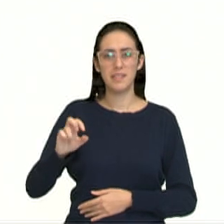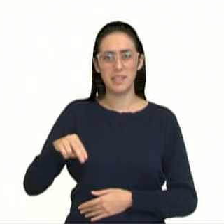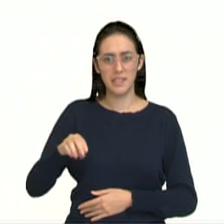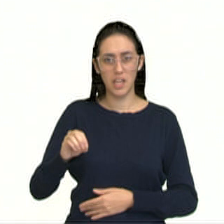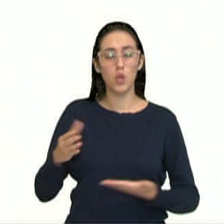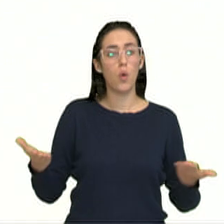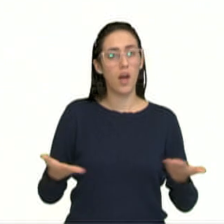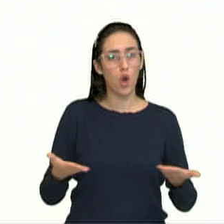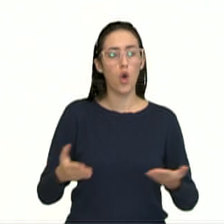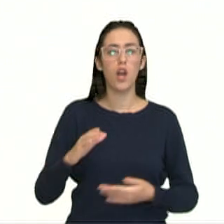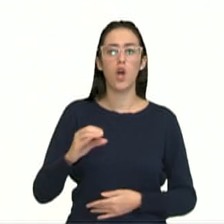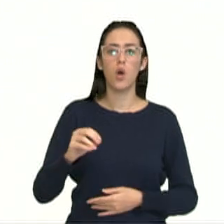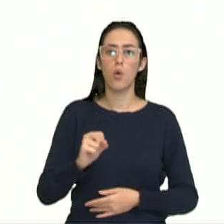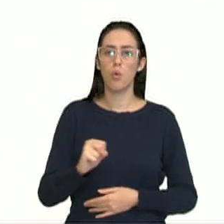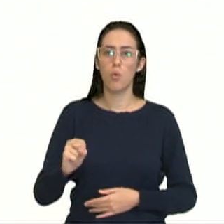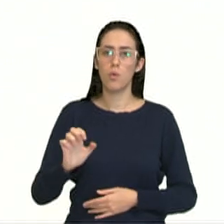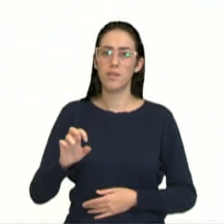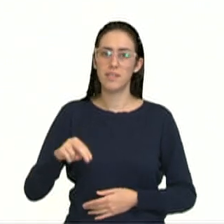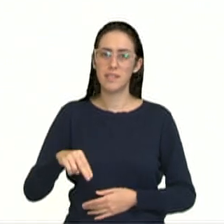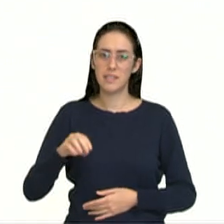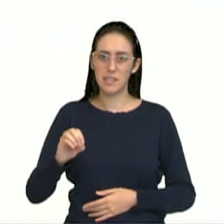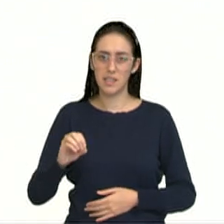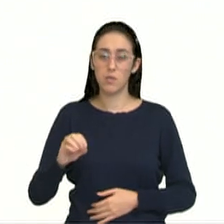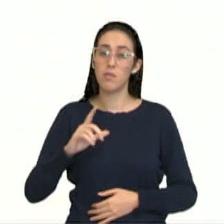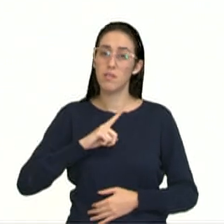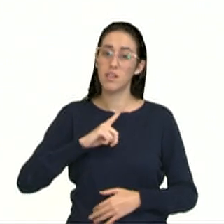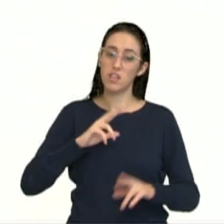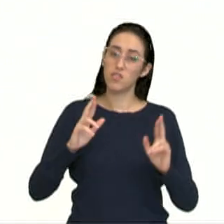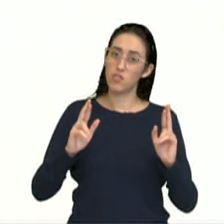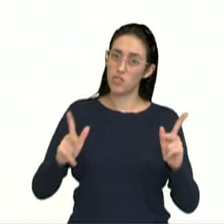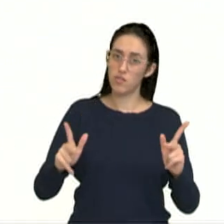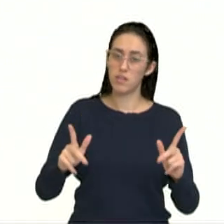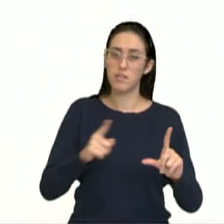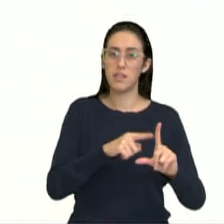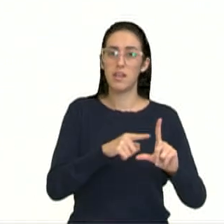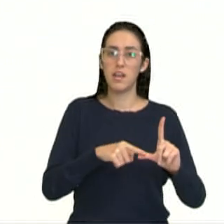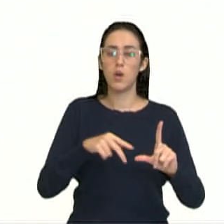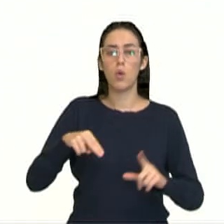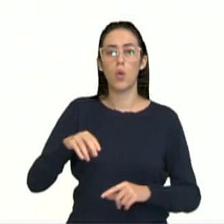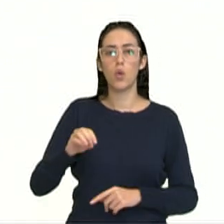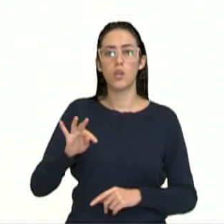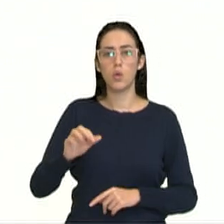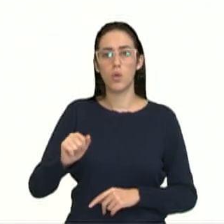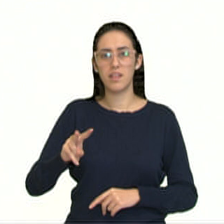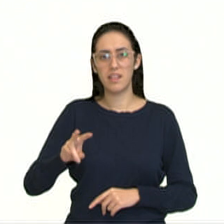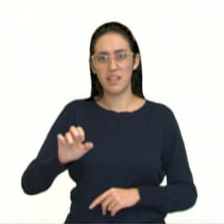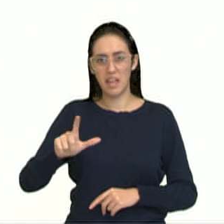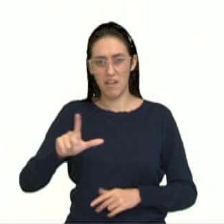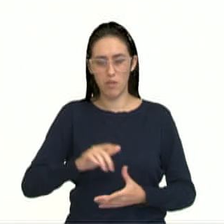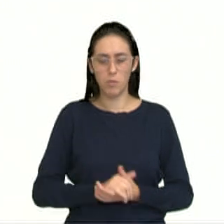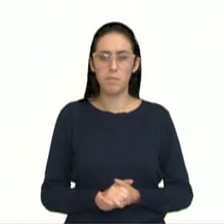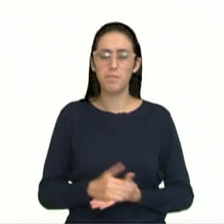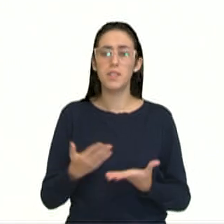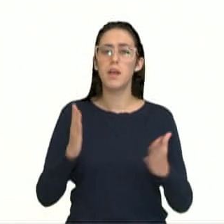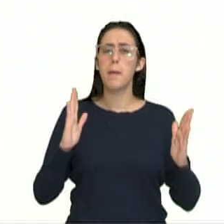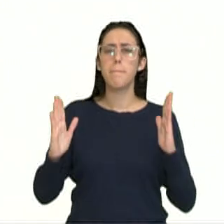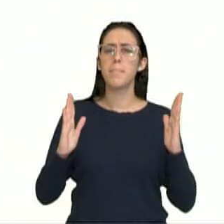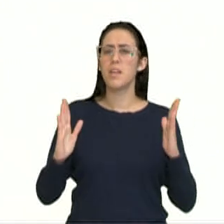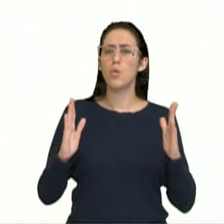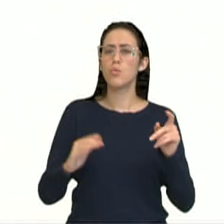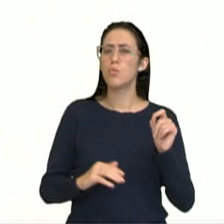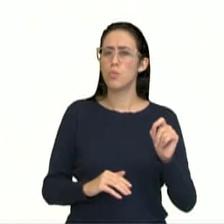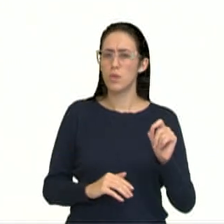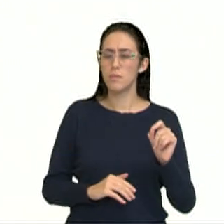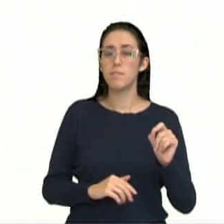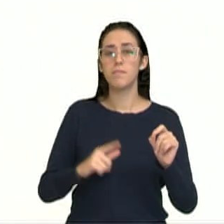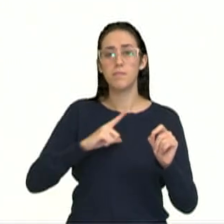relação ao cosseno com a diferença dos ângulos notáveis. O meu período, ele é dado através de